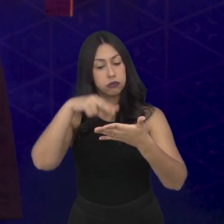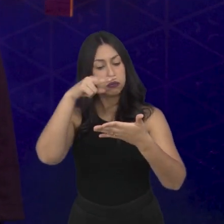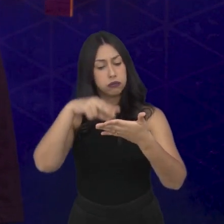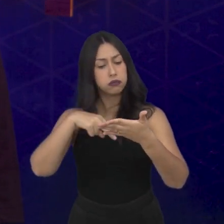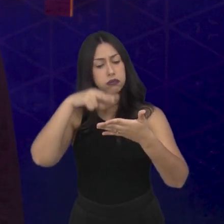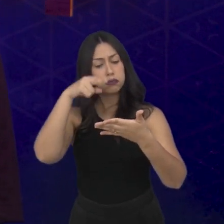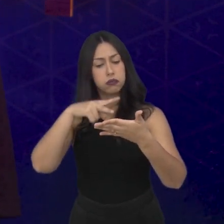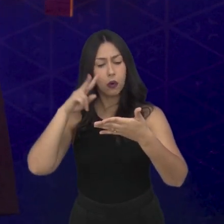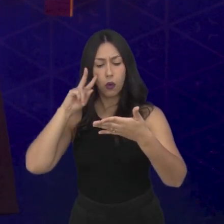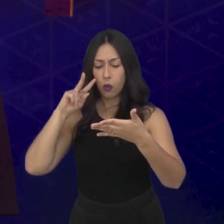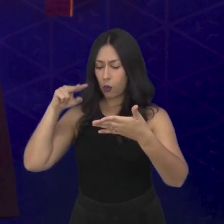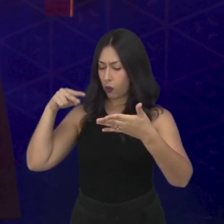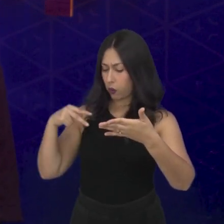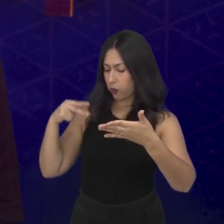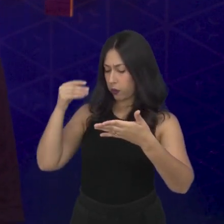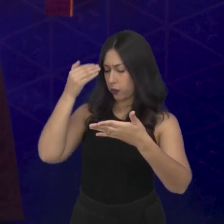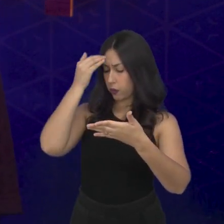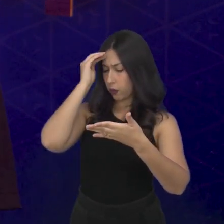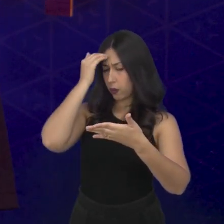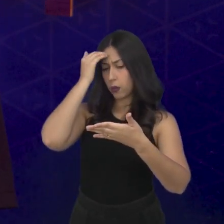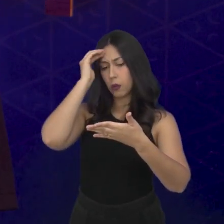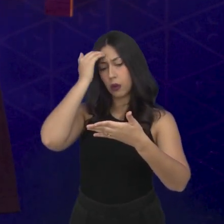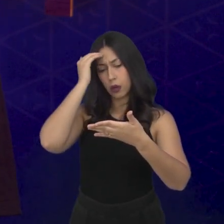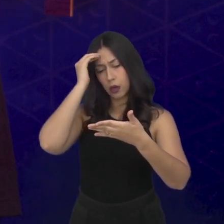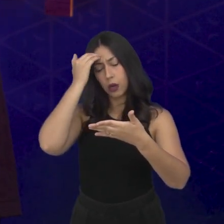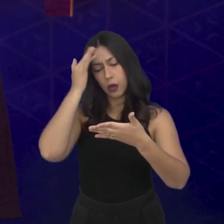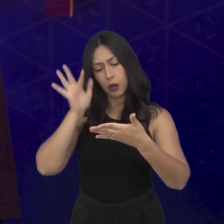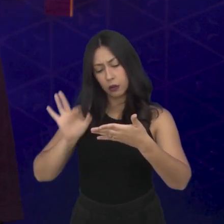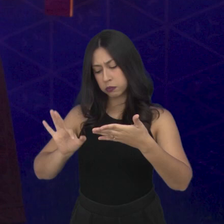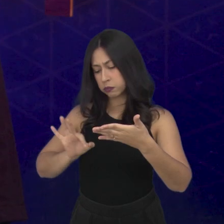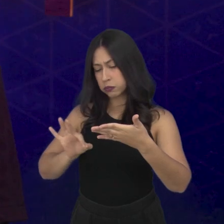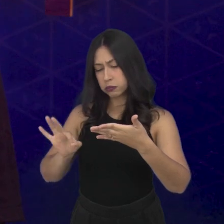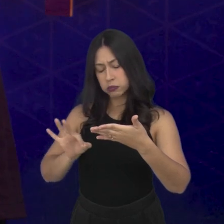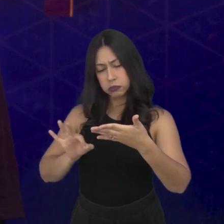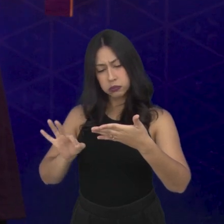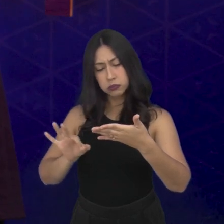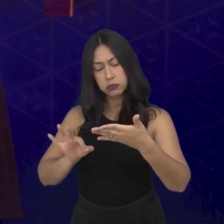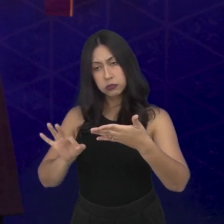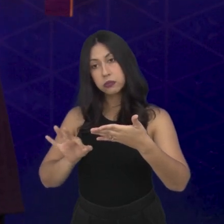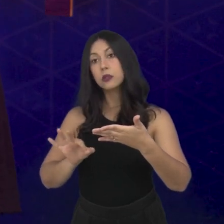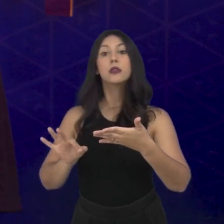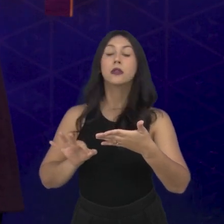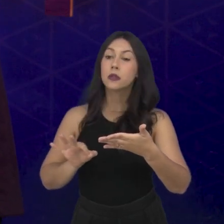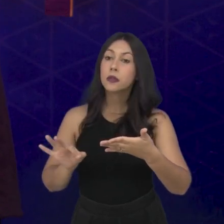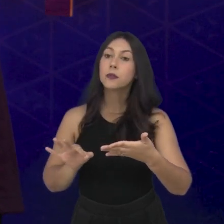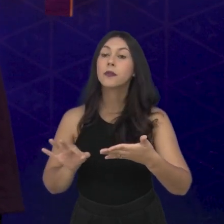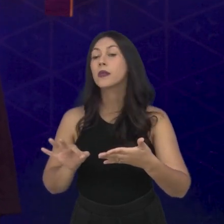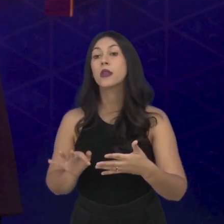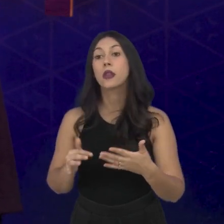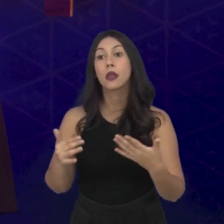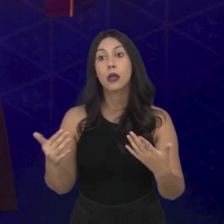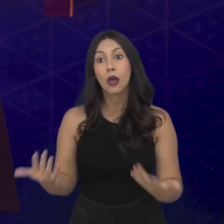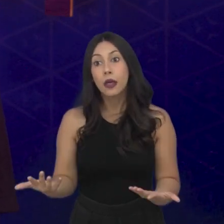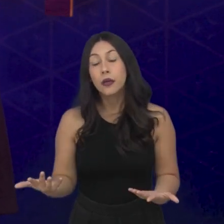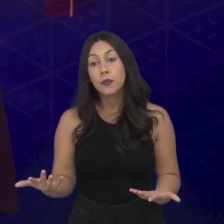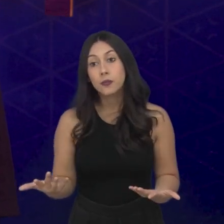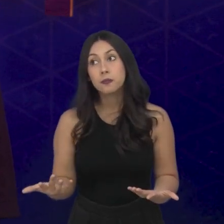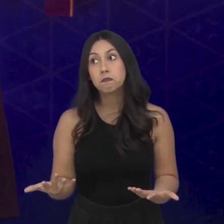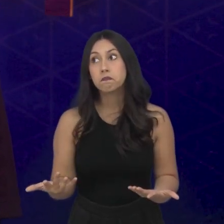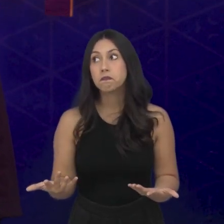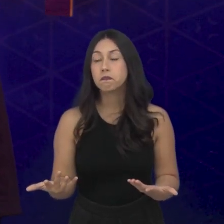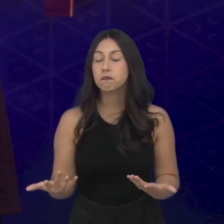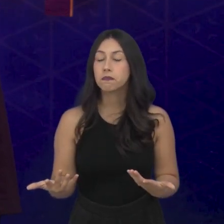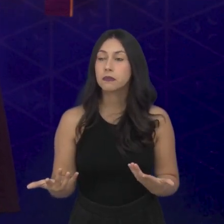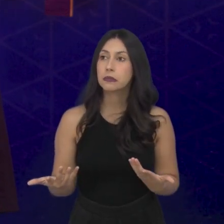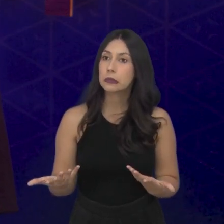livro para tentar entender alguma coisa sobre você mesmo, ou sobre algum problema específico. E aí tem